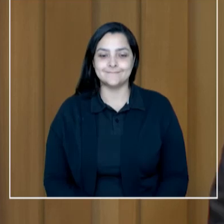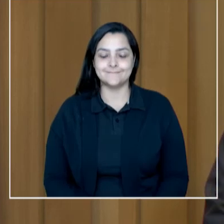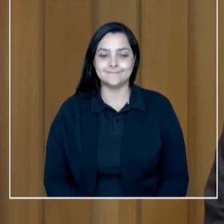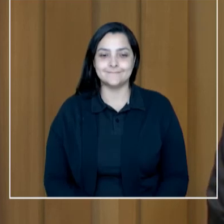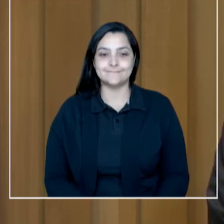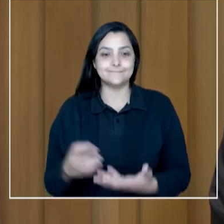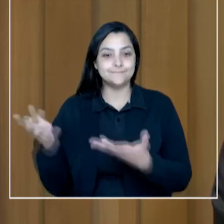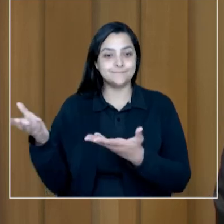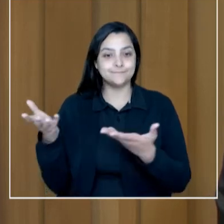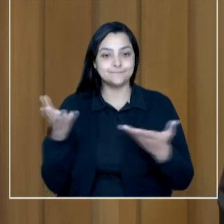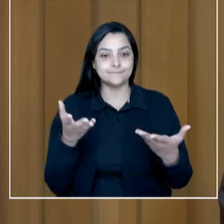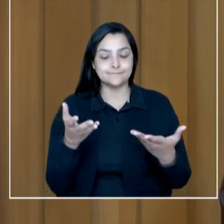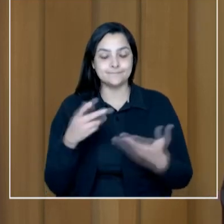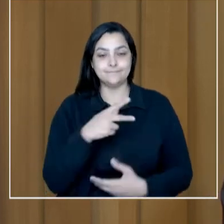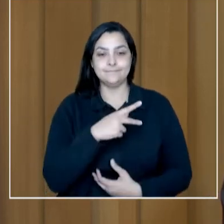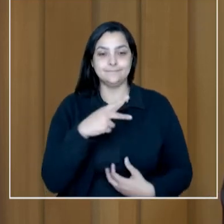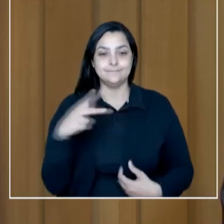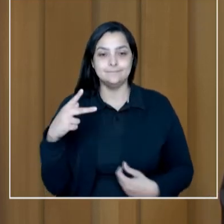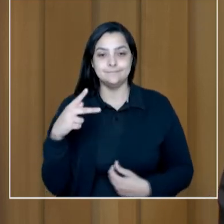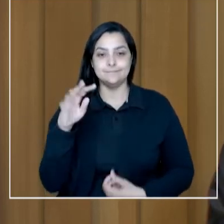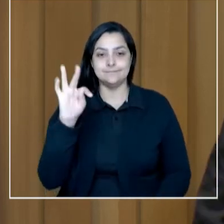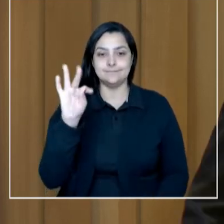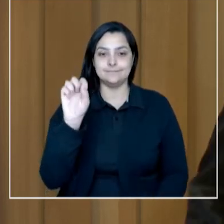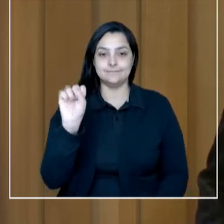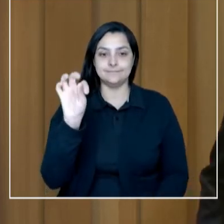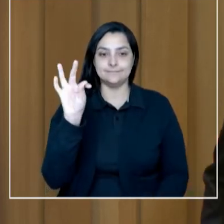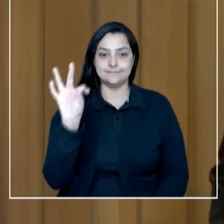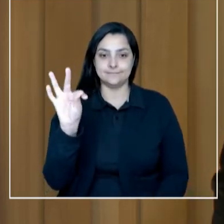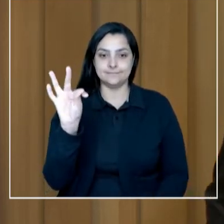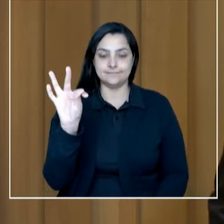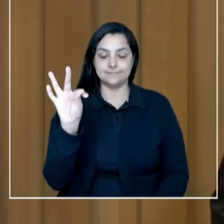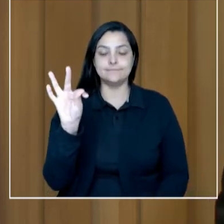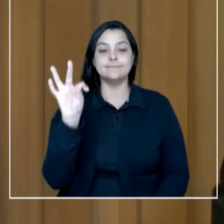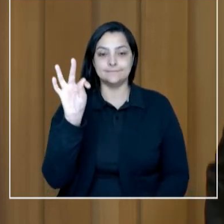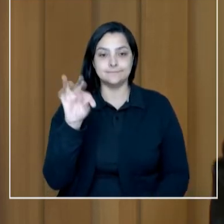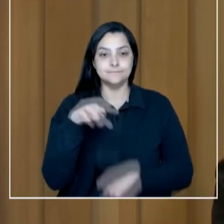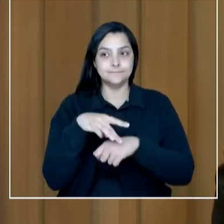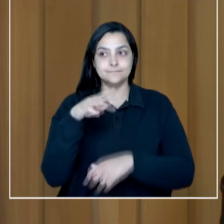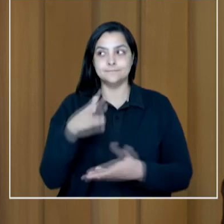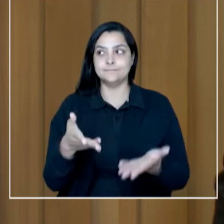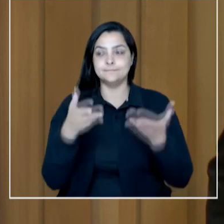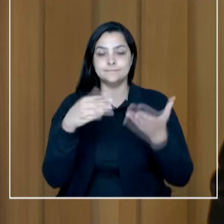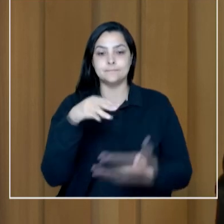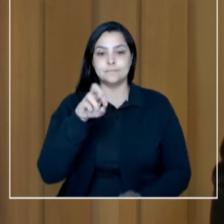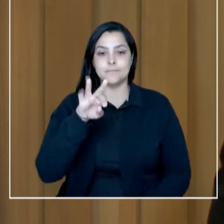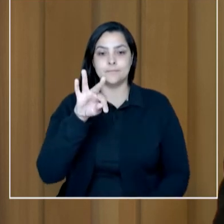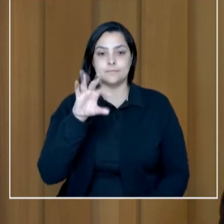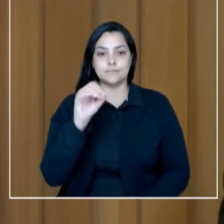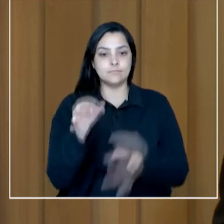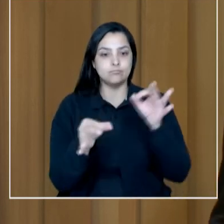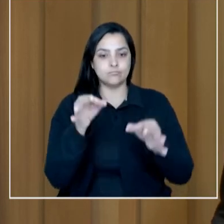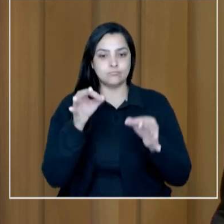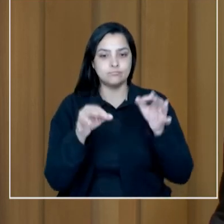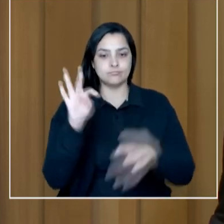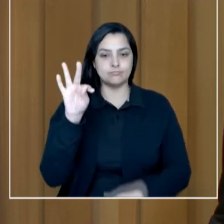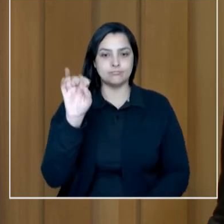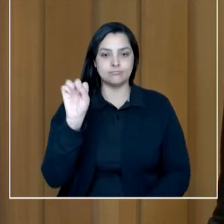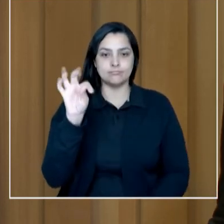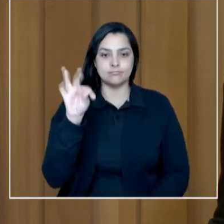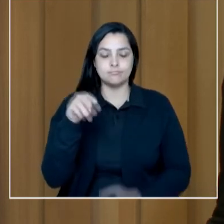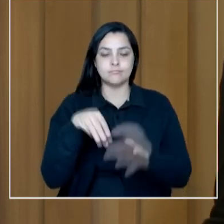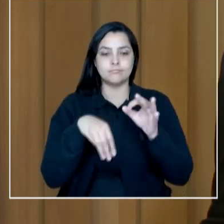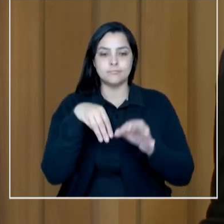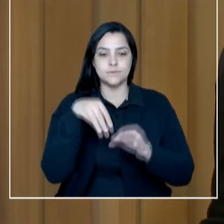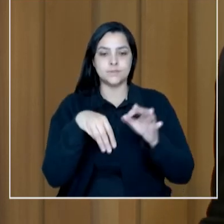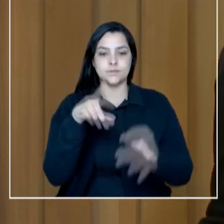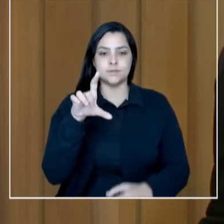Convidamos o senhor presidente do TST e grão-mestre da Ordem do Mérito Judiciário do Trabalho, ministro Lélio